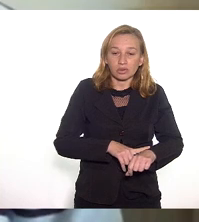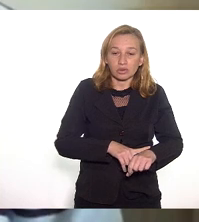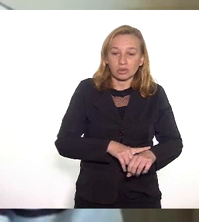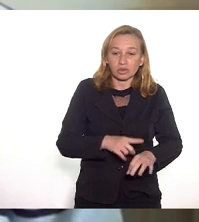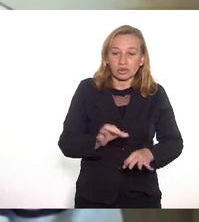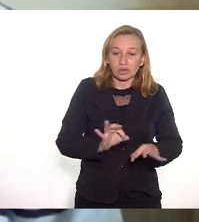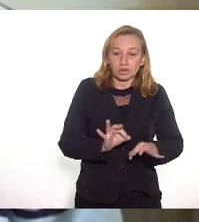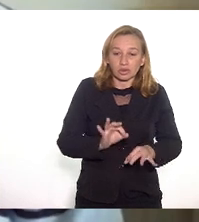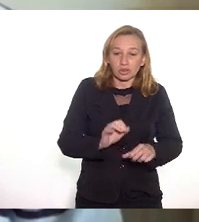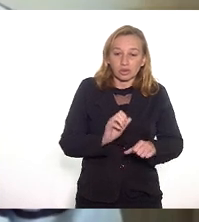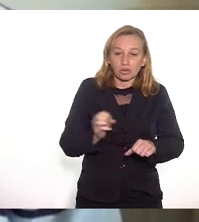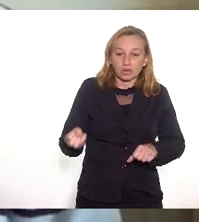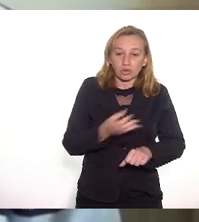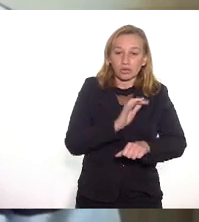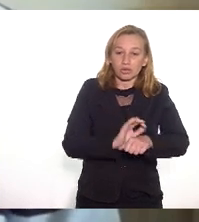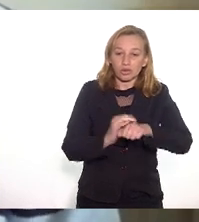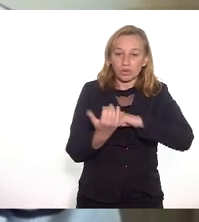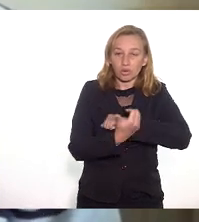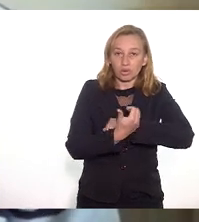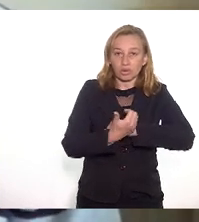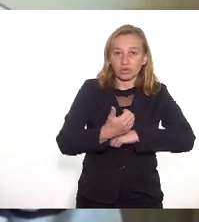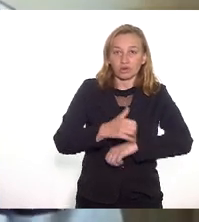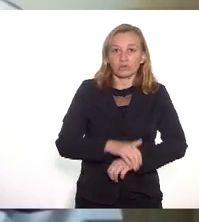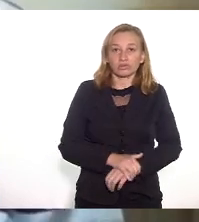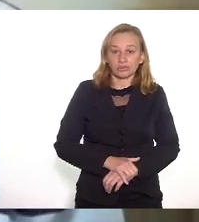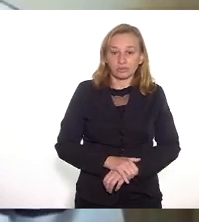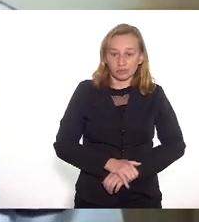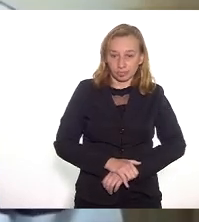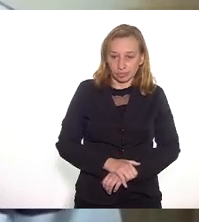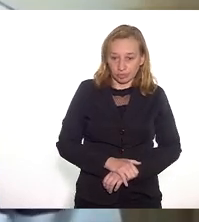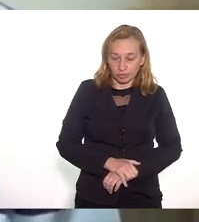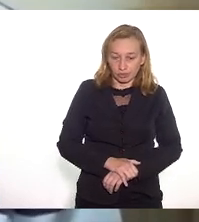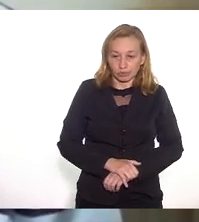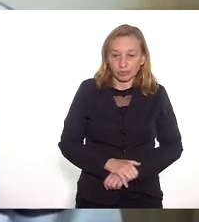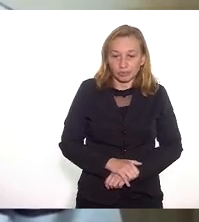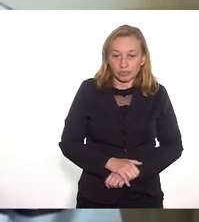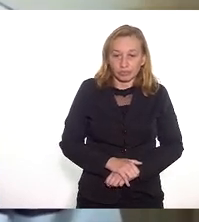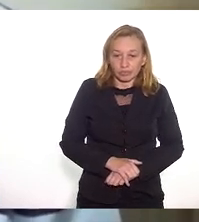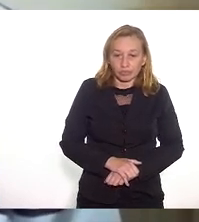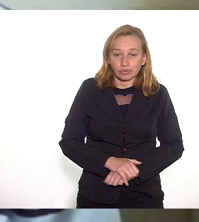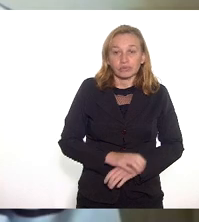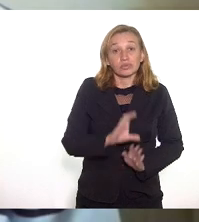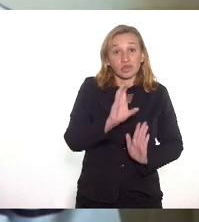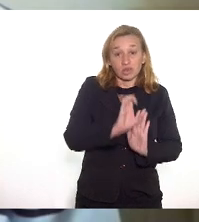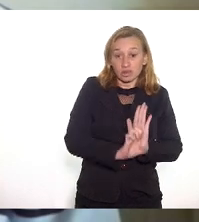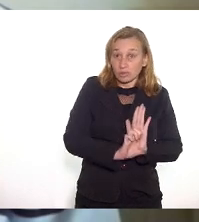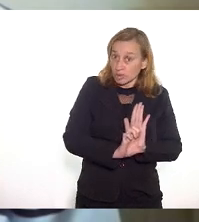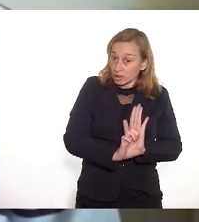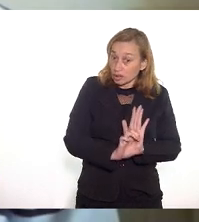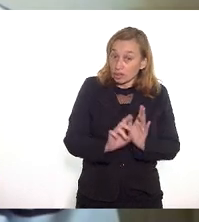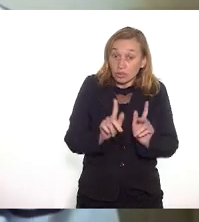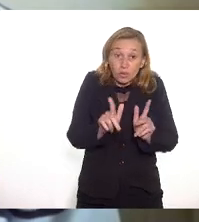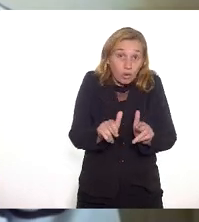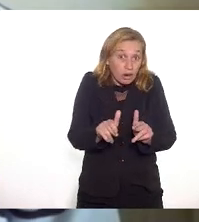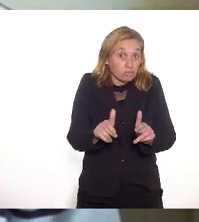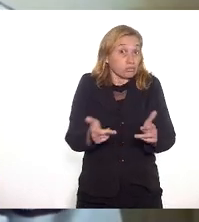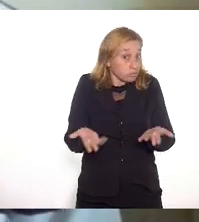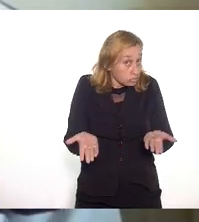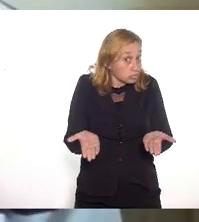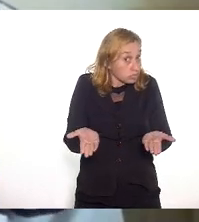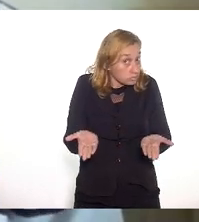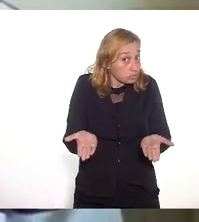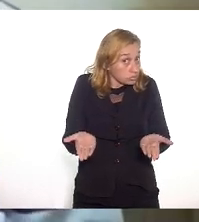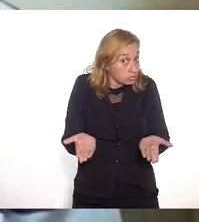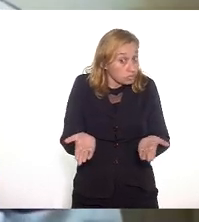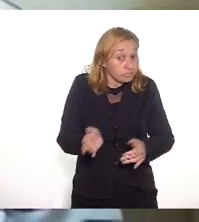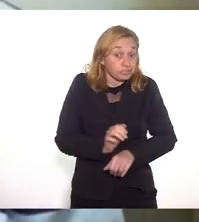novo coronavírus da Secretaria de Estado de Saúde. Se o senhor ler as emendas são absolutamente iguais, né,